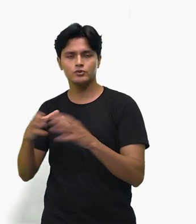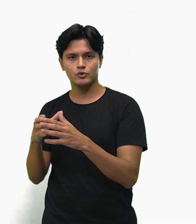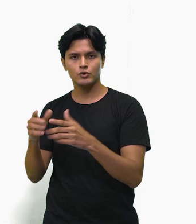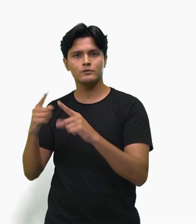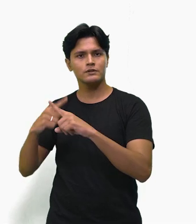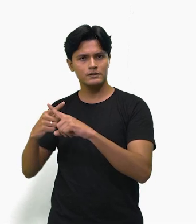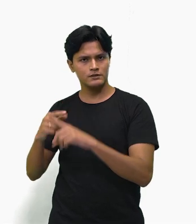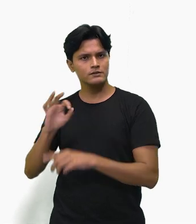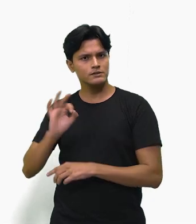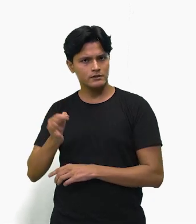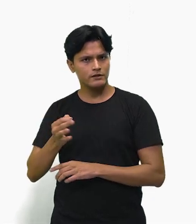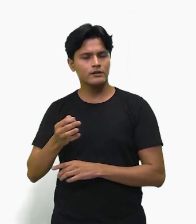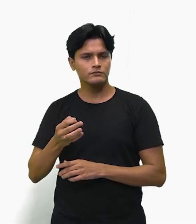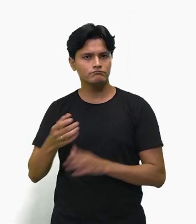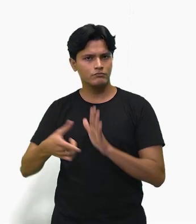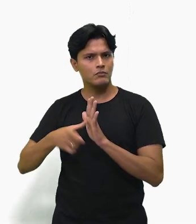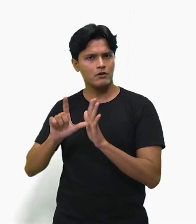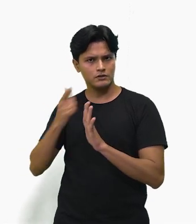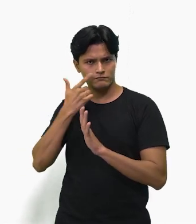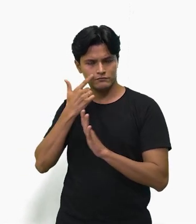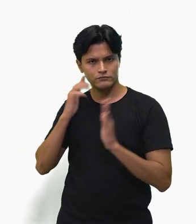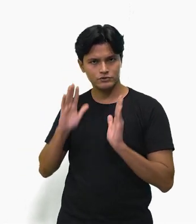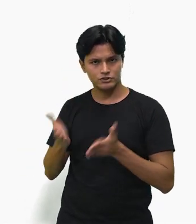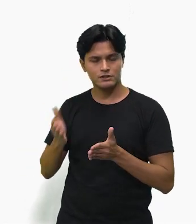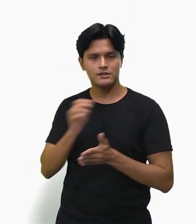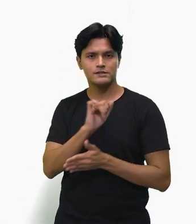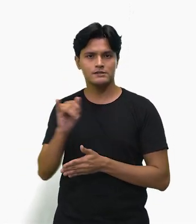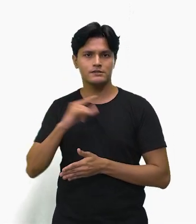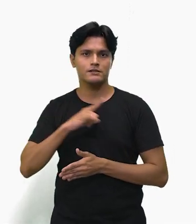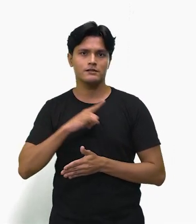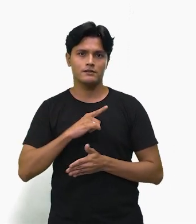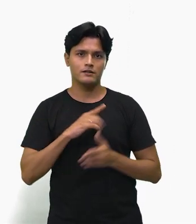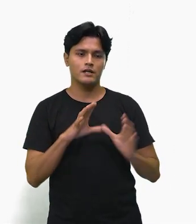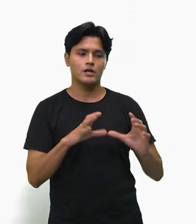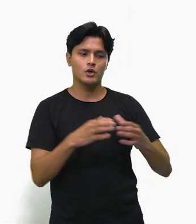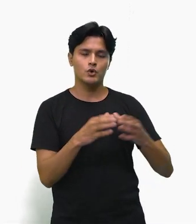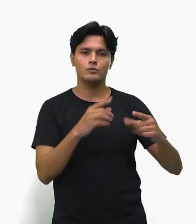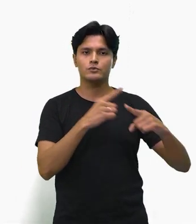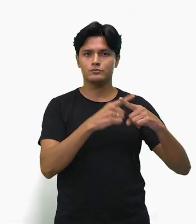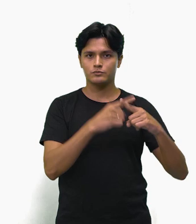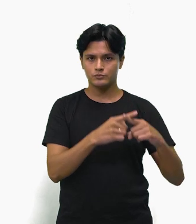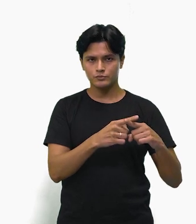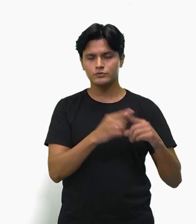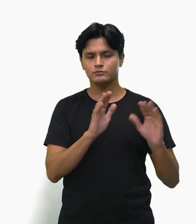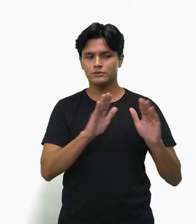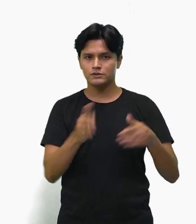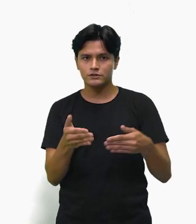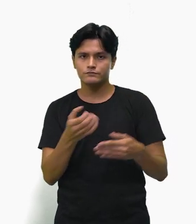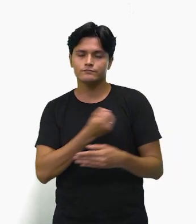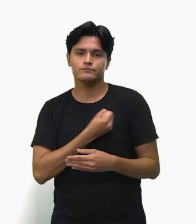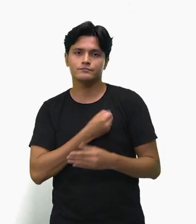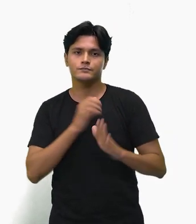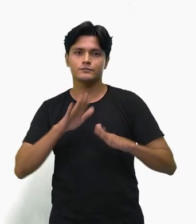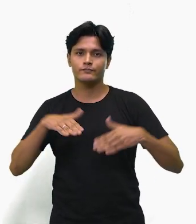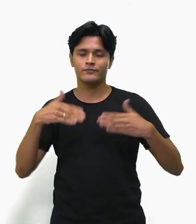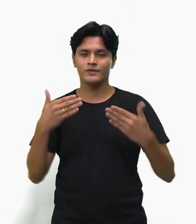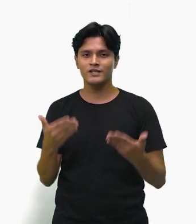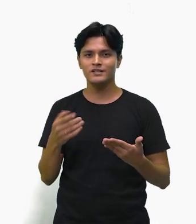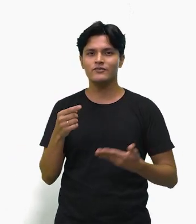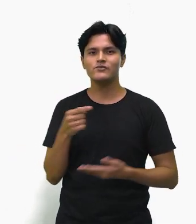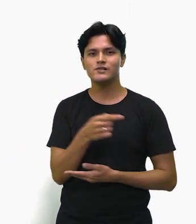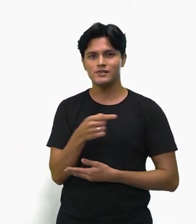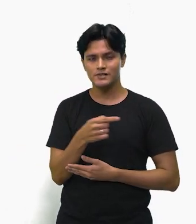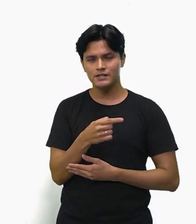certo? Então, se eu tenho ali os múltiplos de um número, então, esses múltiplos,